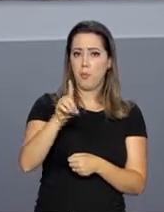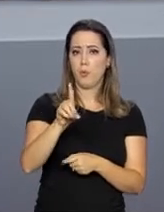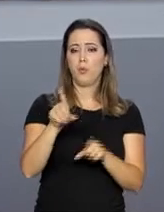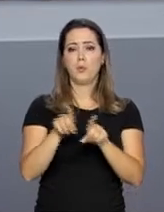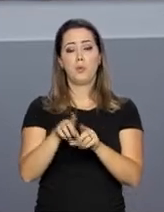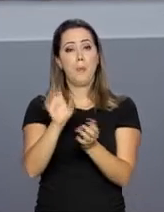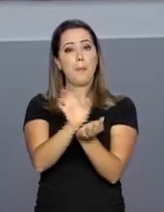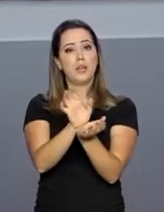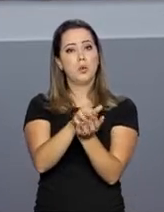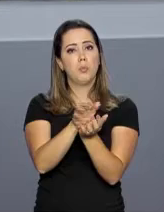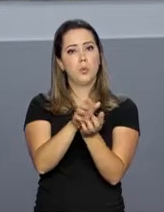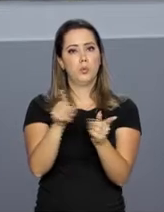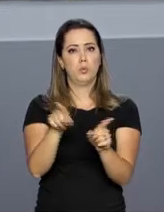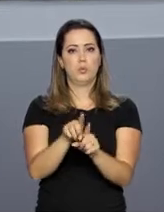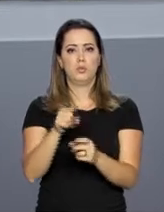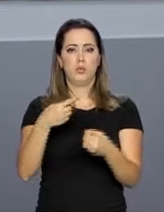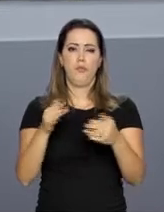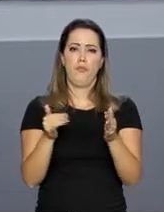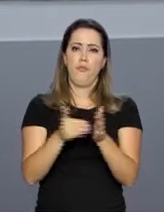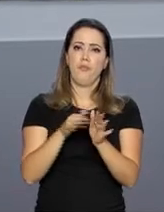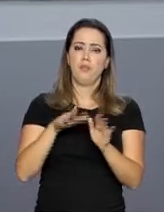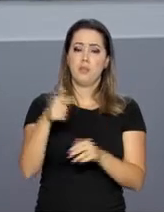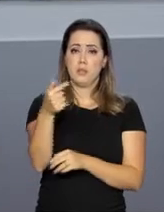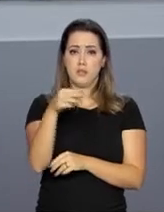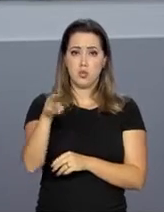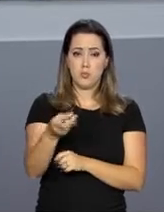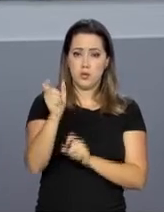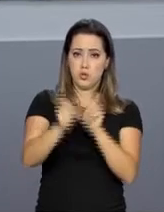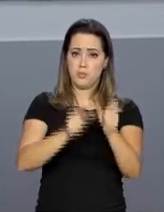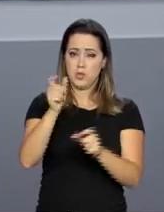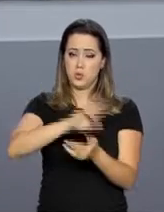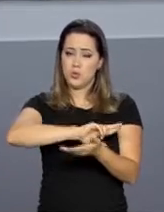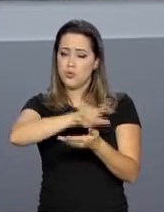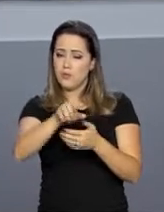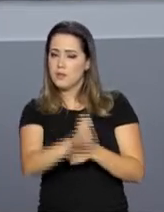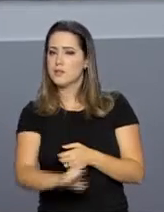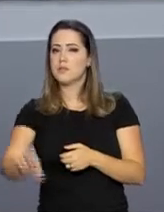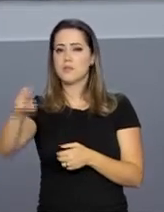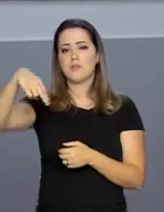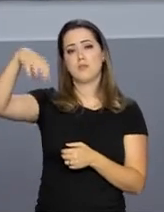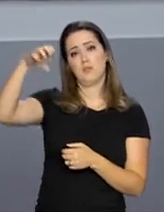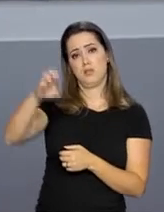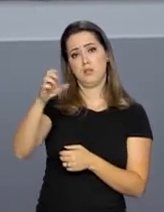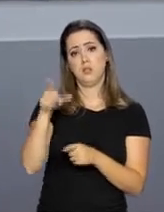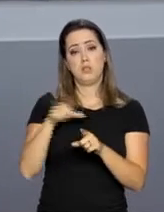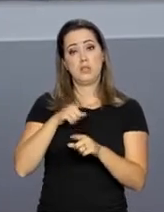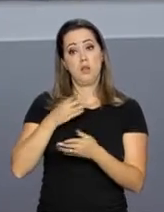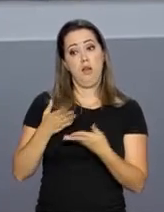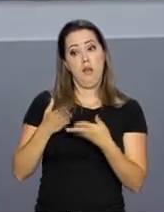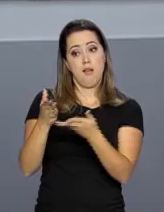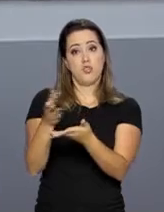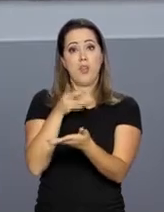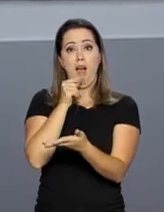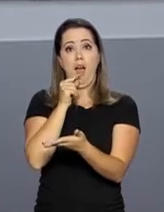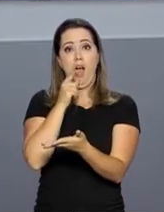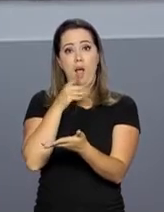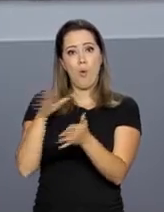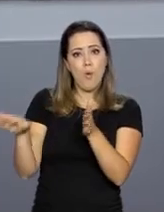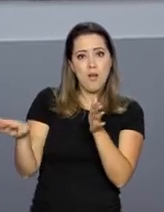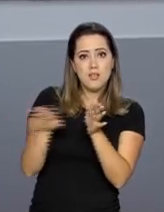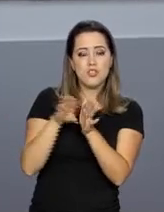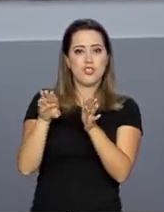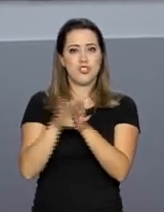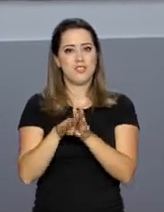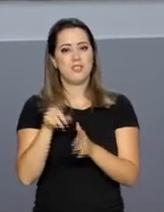deste ano mais de 7 milhões de pessoas nos estados de pernambuco ceará paraíba e rio grande do norte serão beneficiadas com as obras